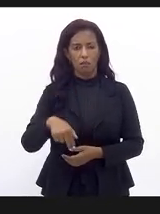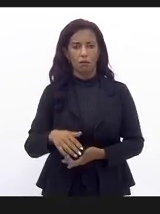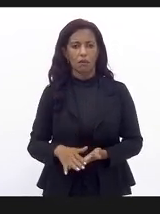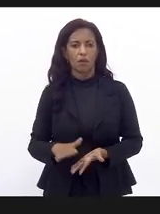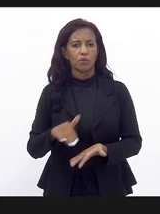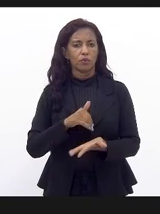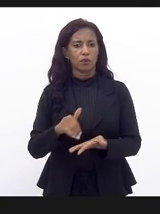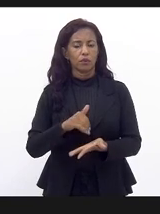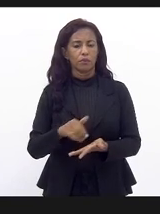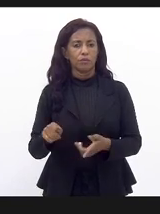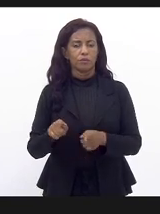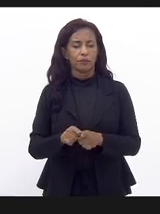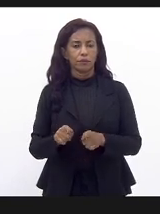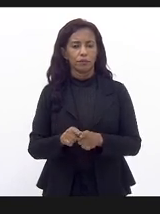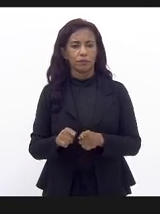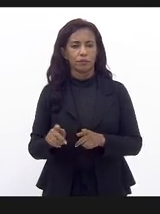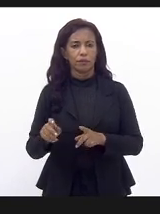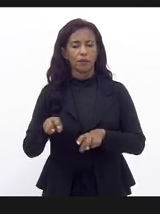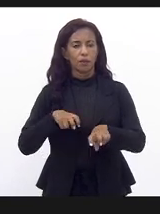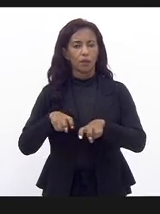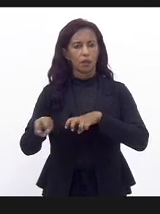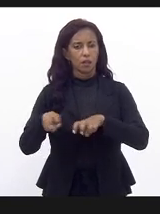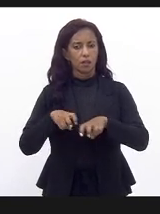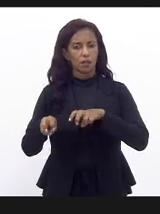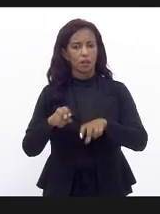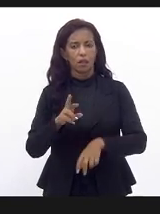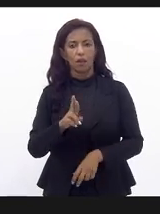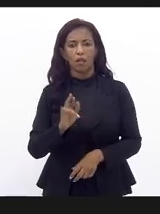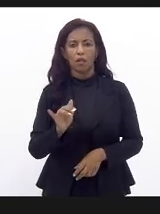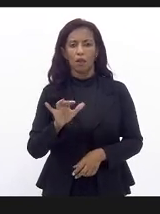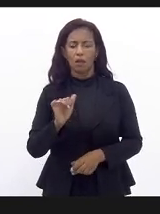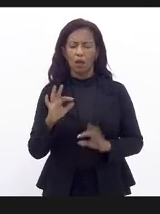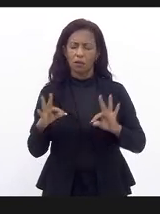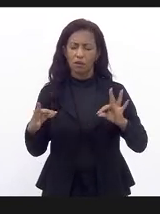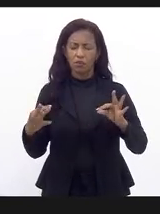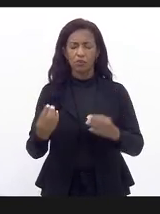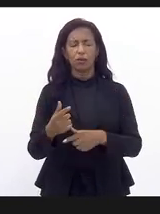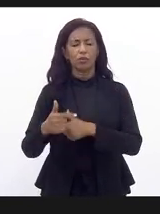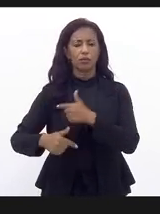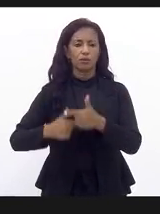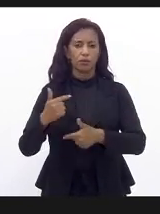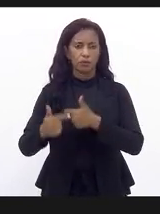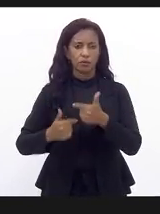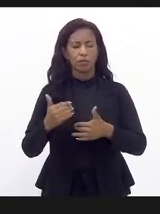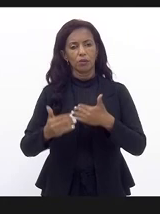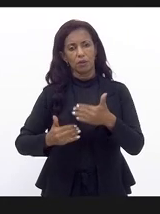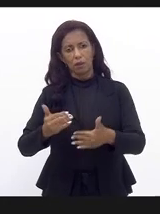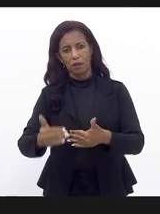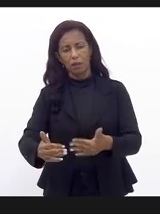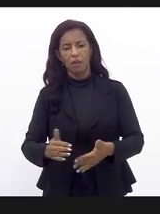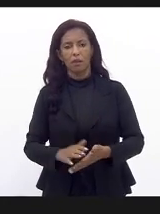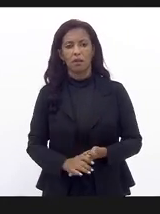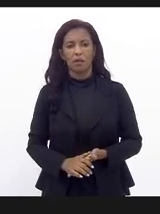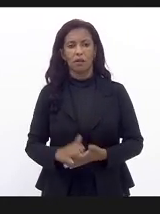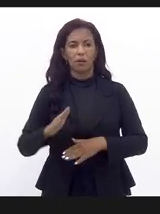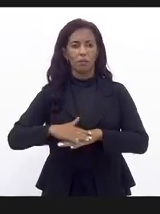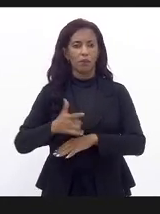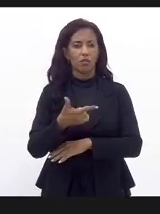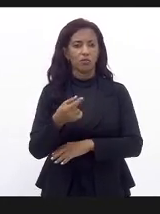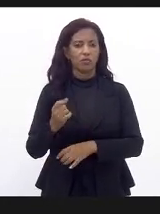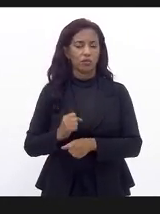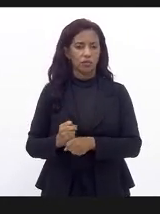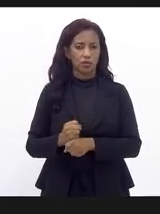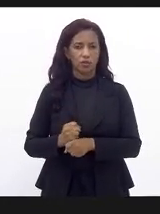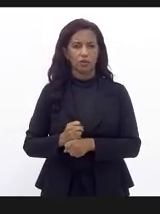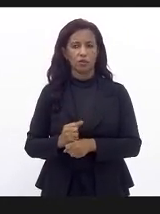o secretário de Transportes, que é o Ricardo. Então, todos servidores de carreira, né, com mais de 20